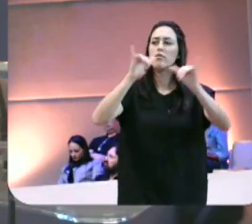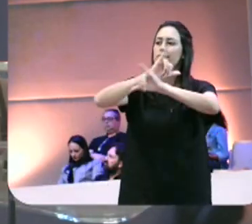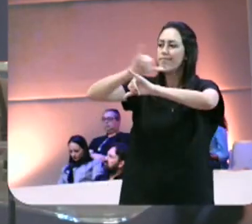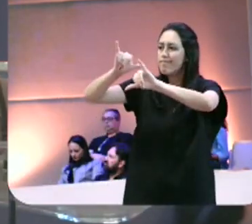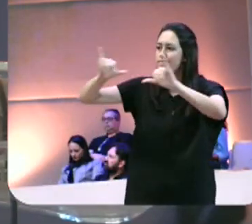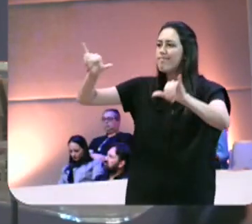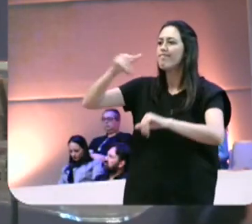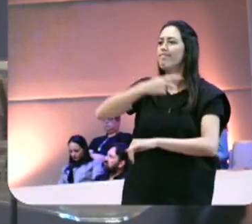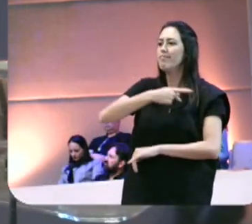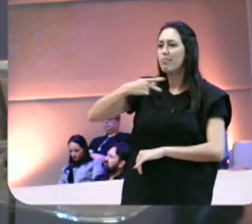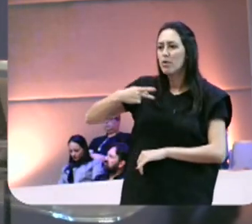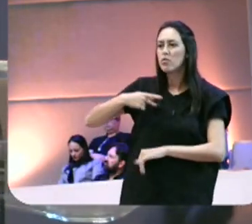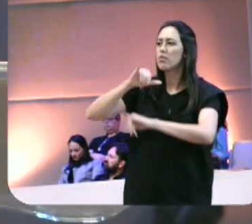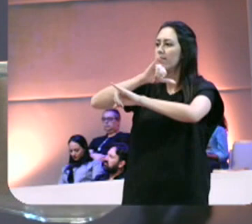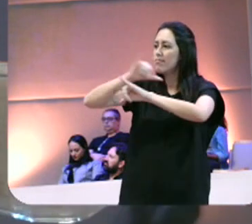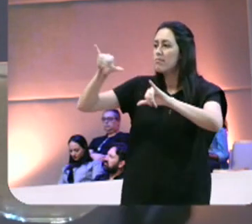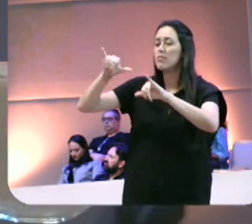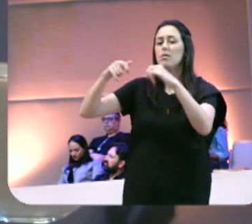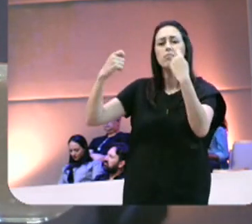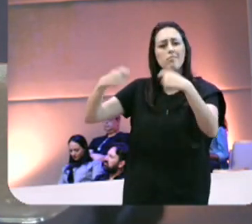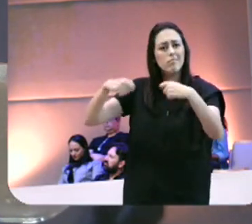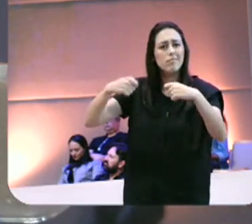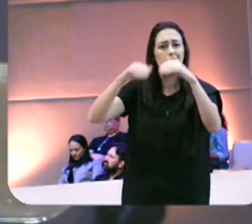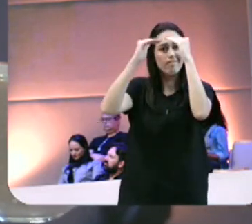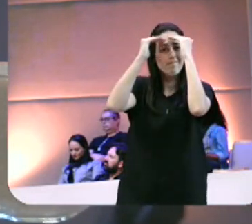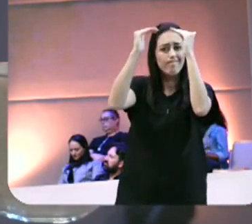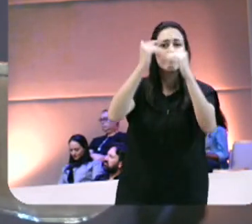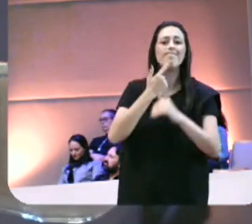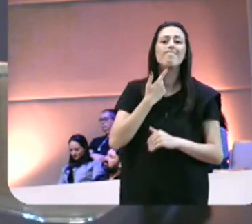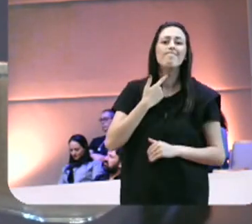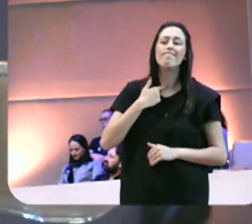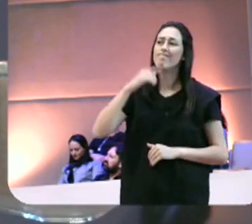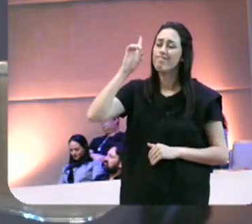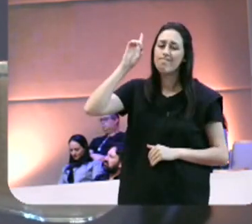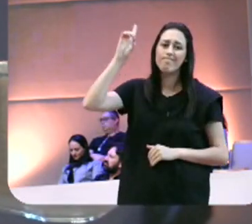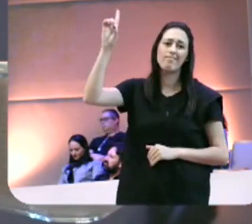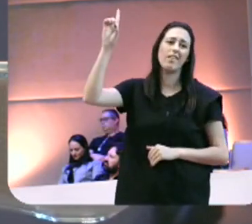viagem. Existem momentos da história onde